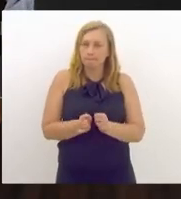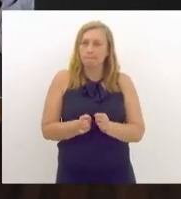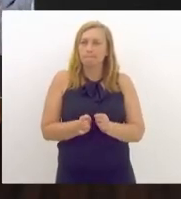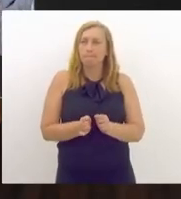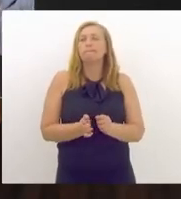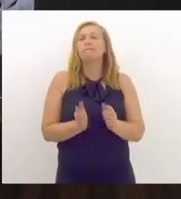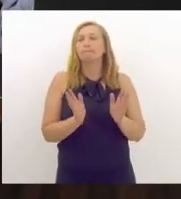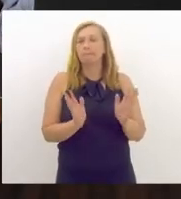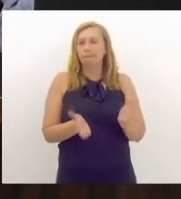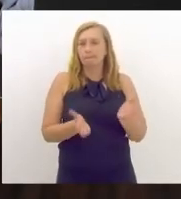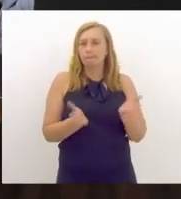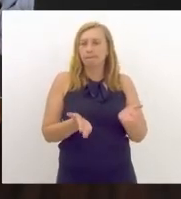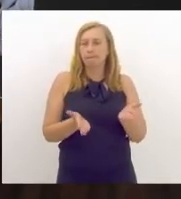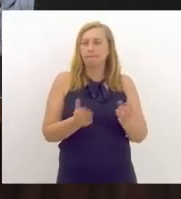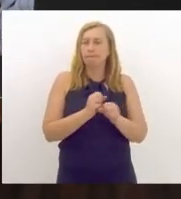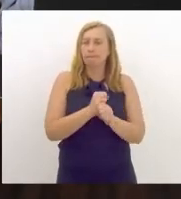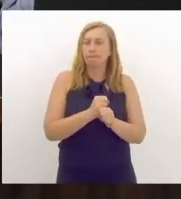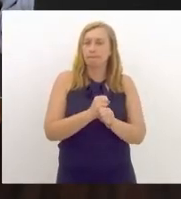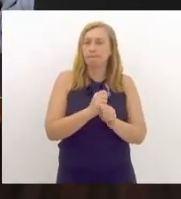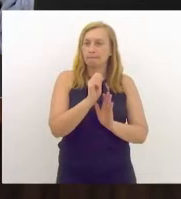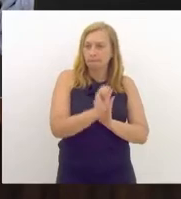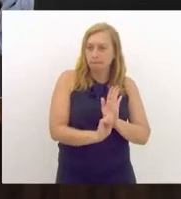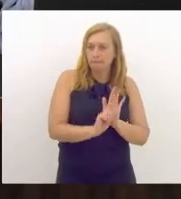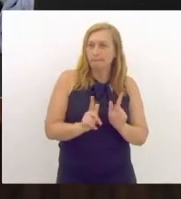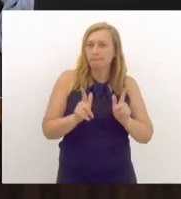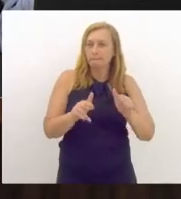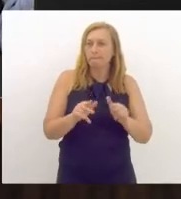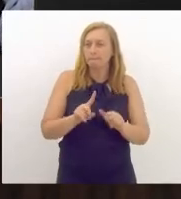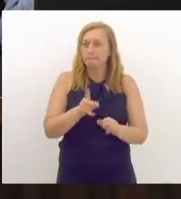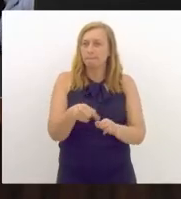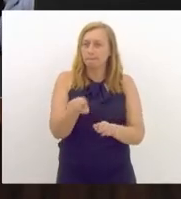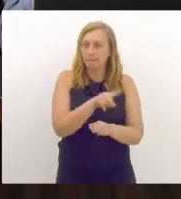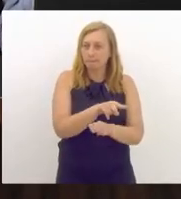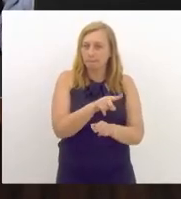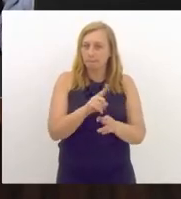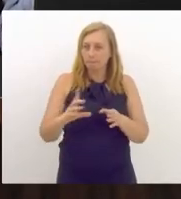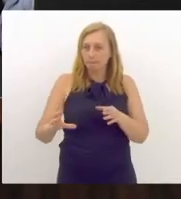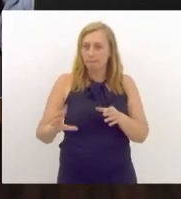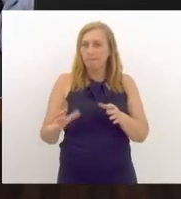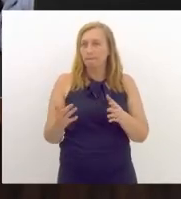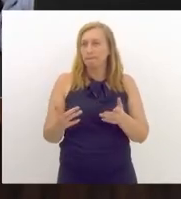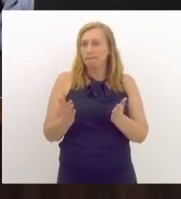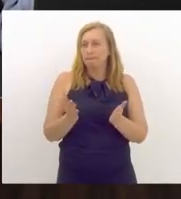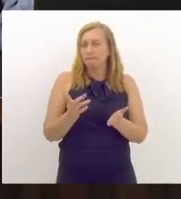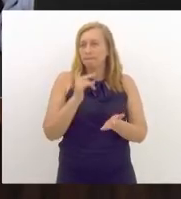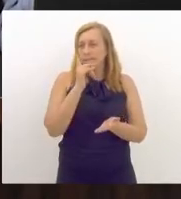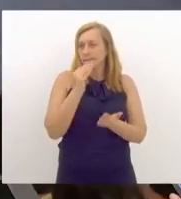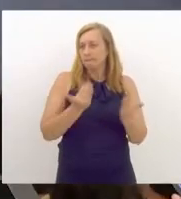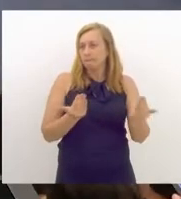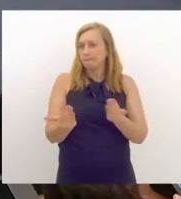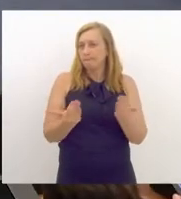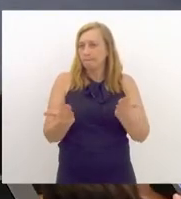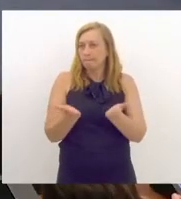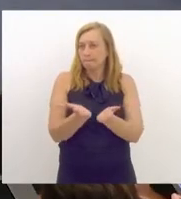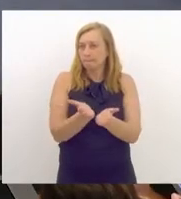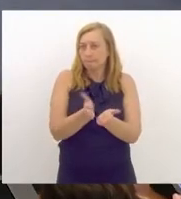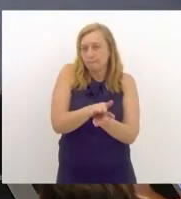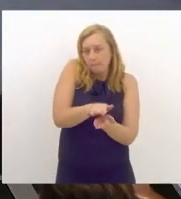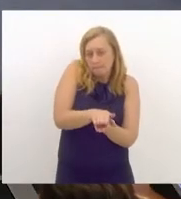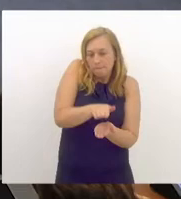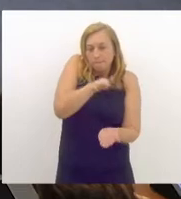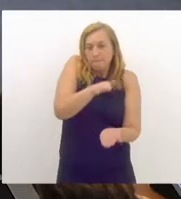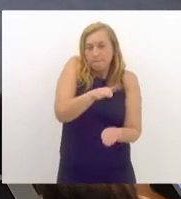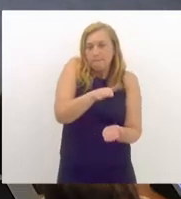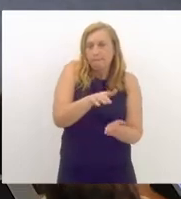esse relatório como o outro seria como eu disse um compêndio uma Bíblia né para que nós pudéssemos